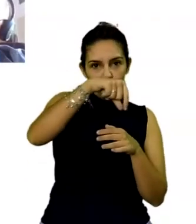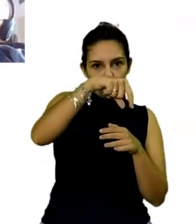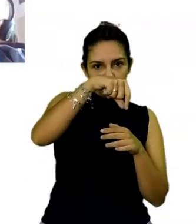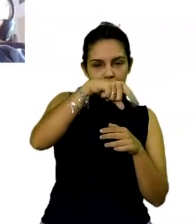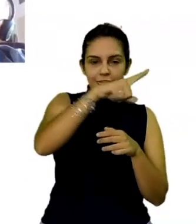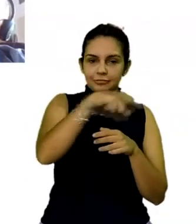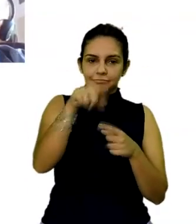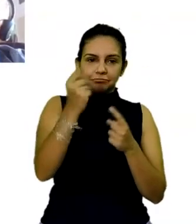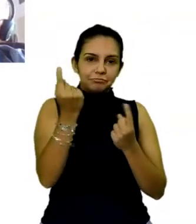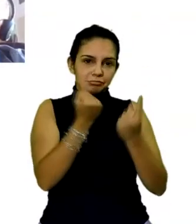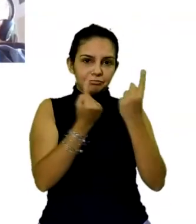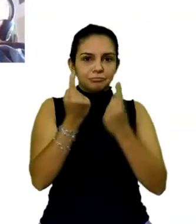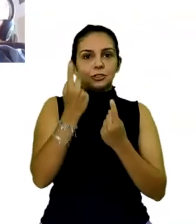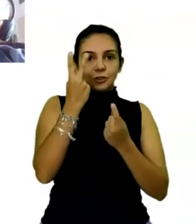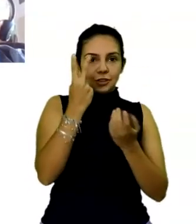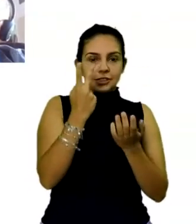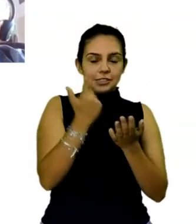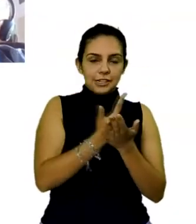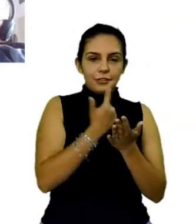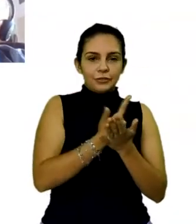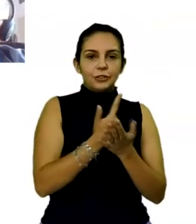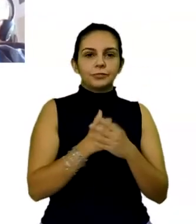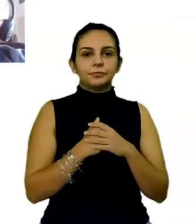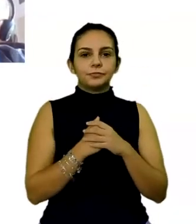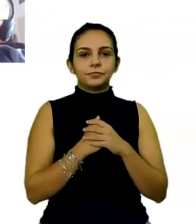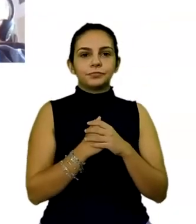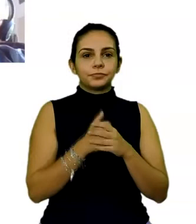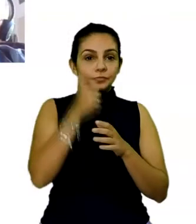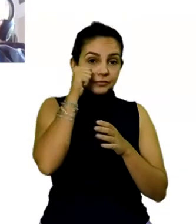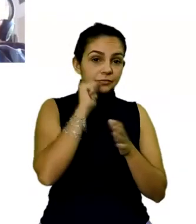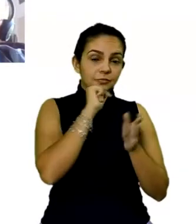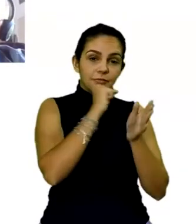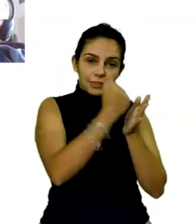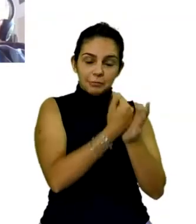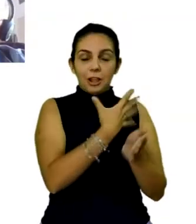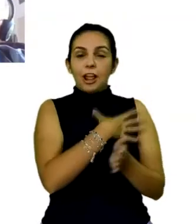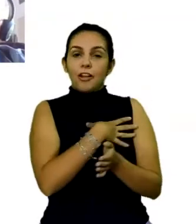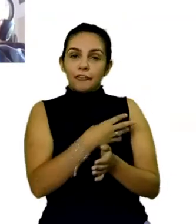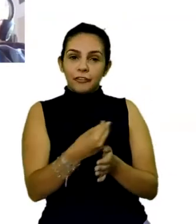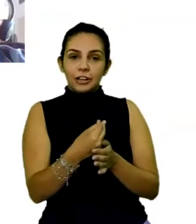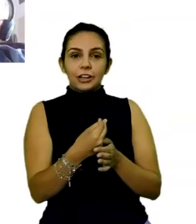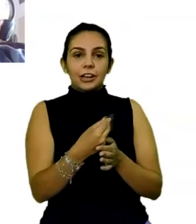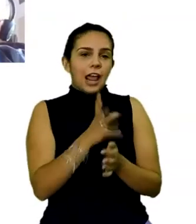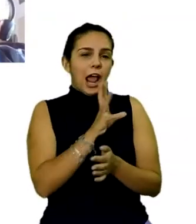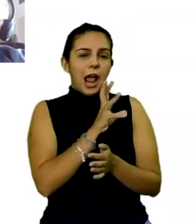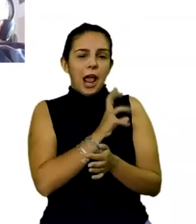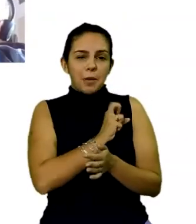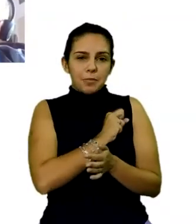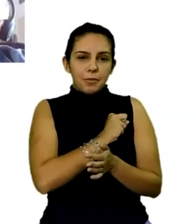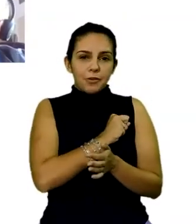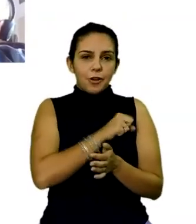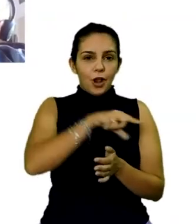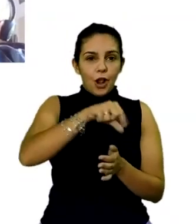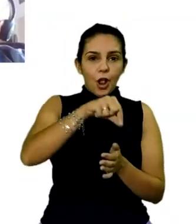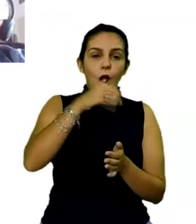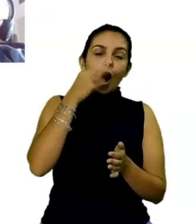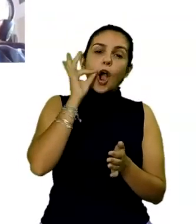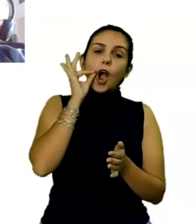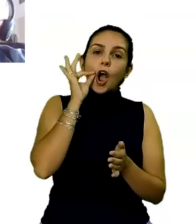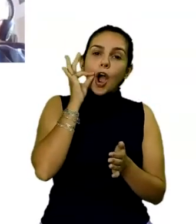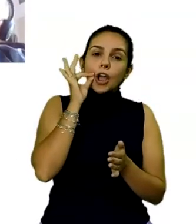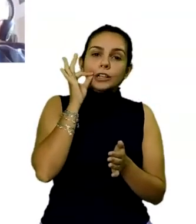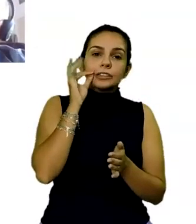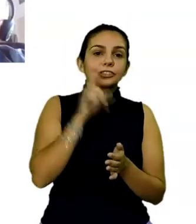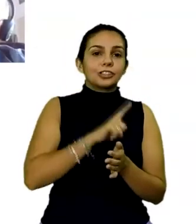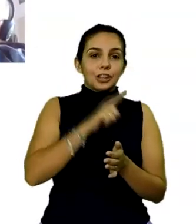gotas, elas apareceram em 2 livros. Aí a mãe falou que a filha tinha se apaixonado pela gota cor-de-rosa,